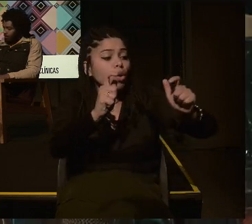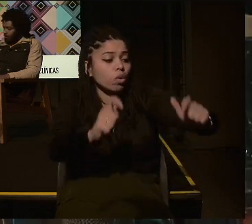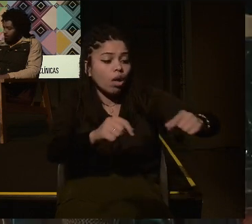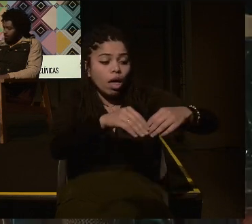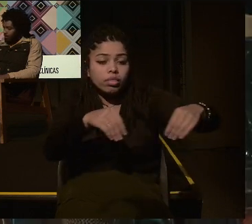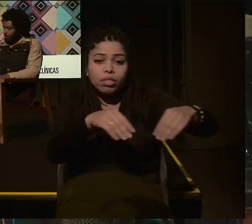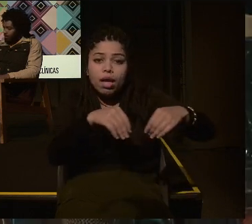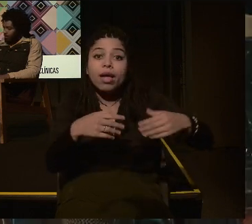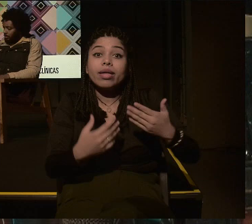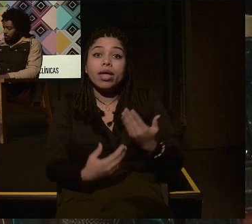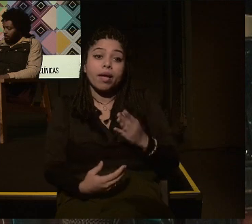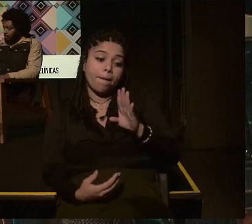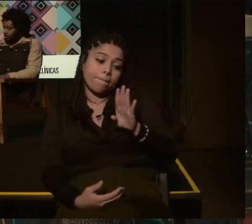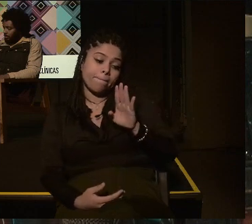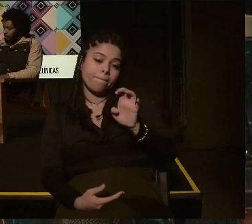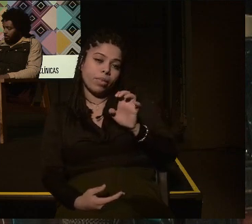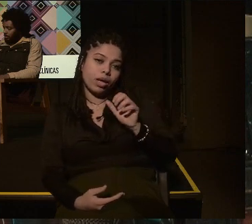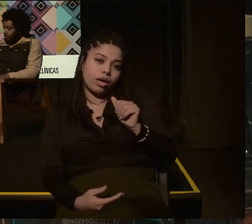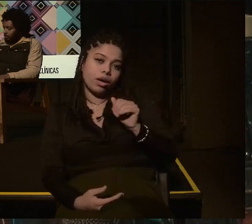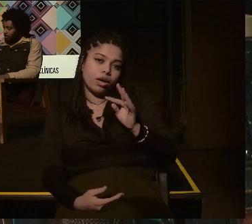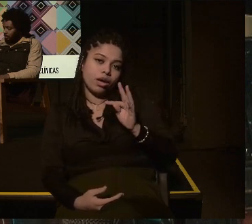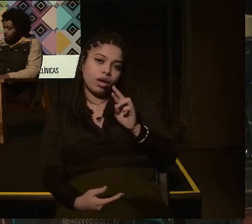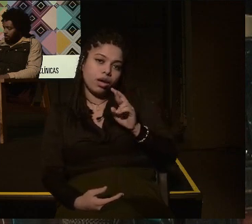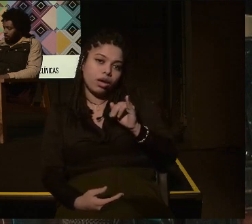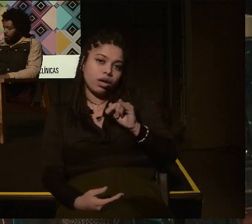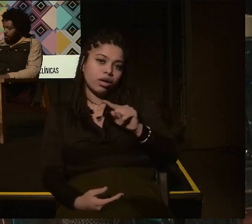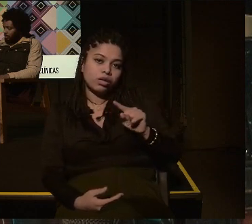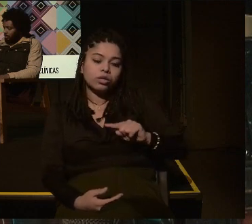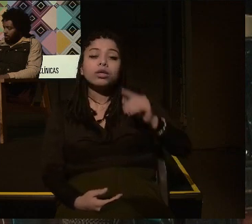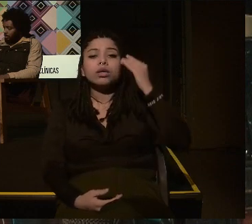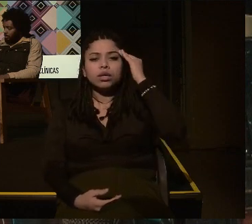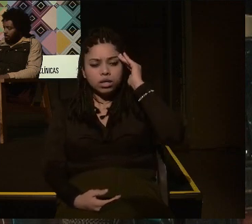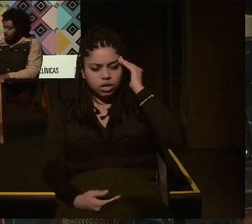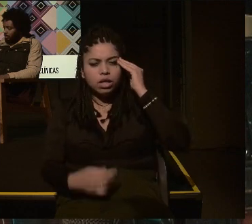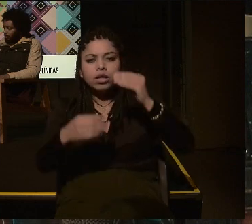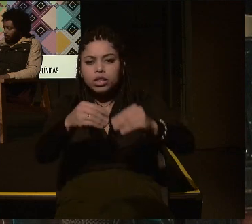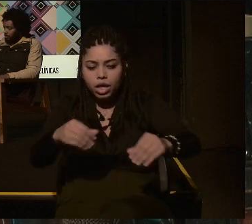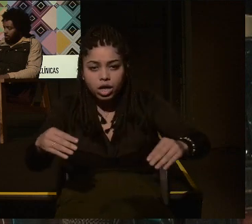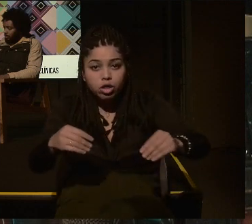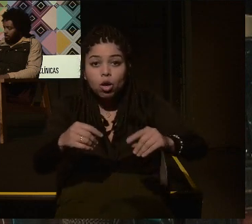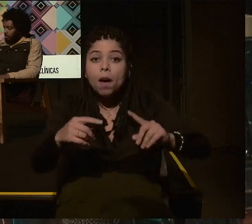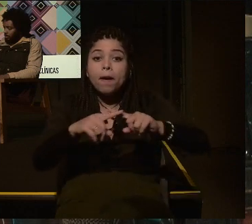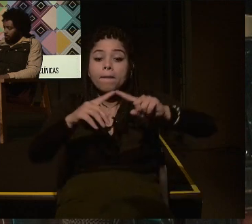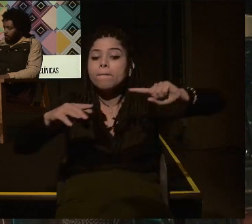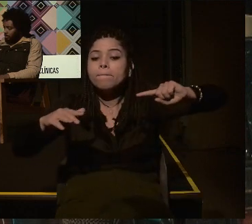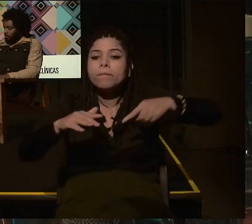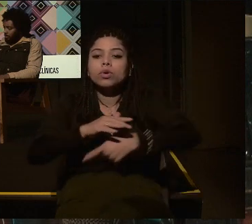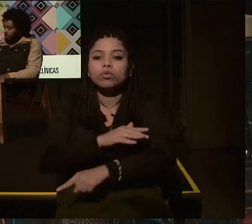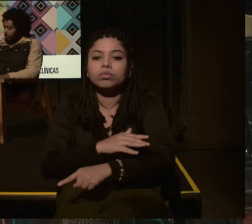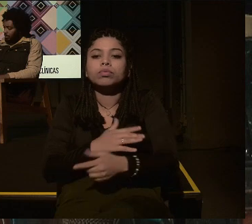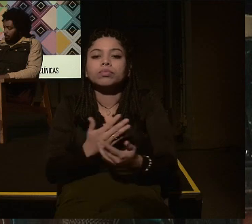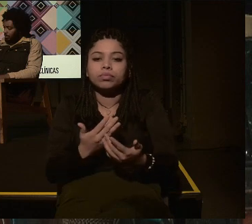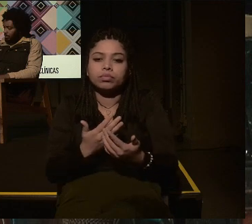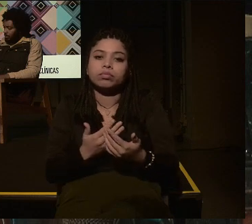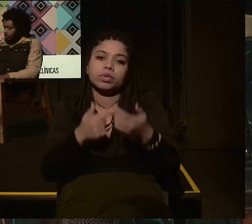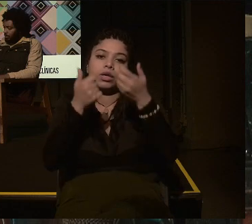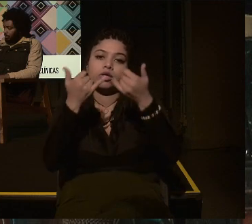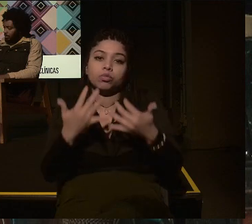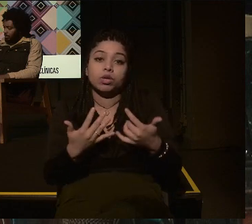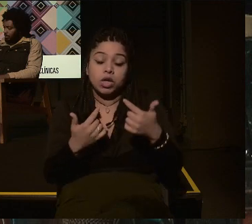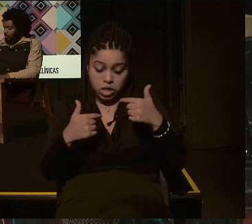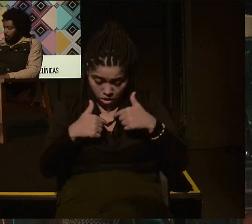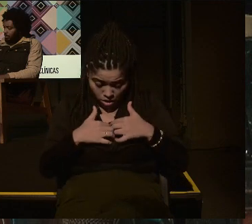quando Beatriz compreende os quilombos para além desses territórios, ela fala o quilombo está em